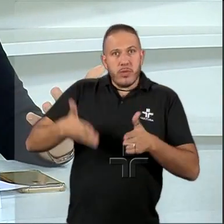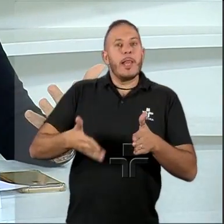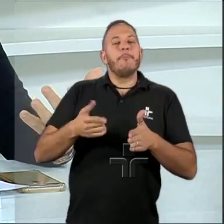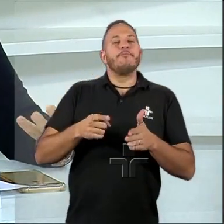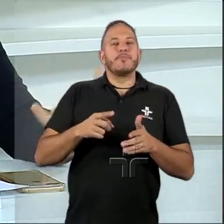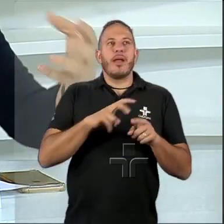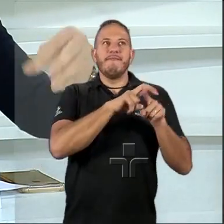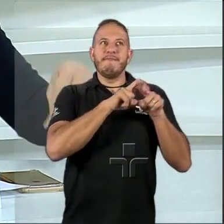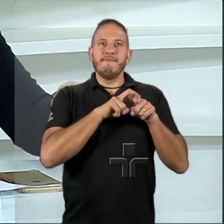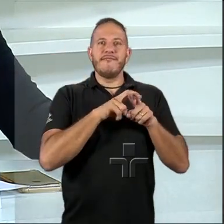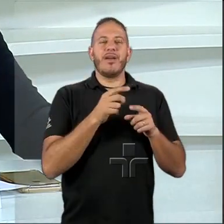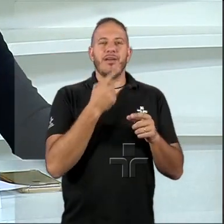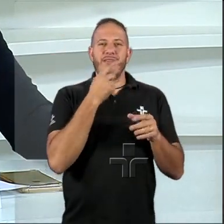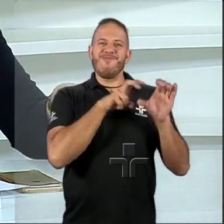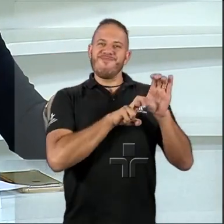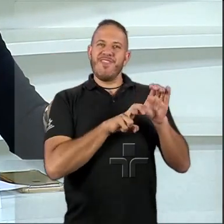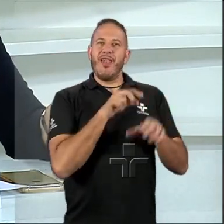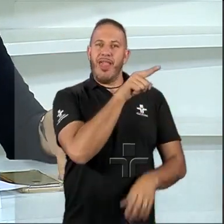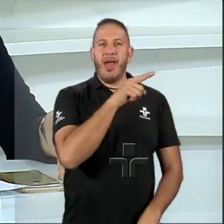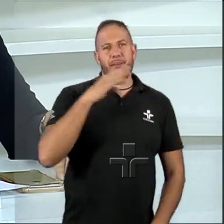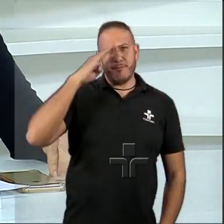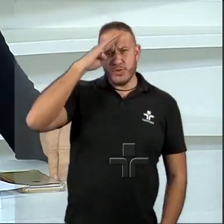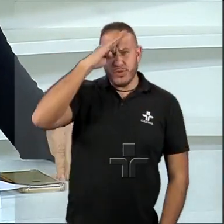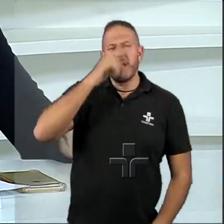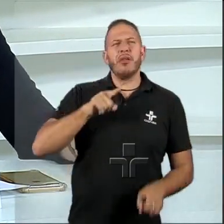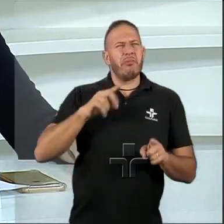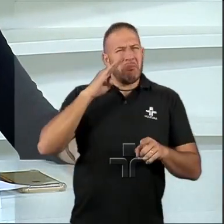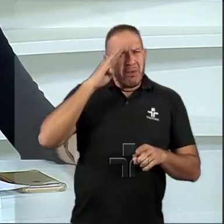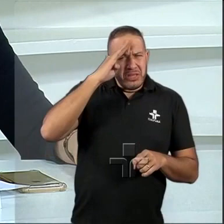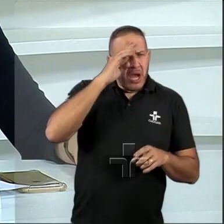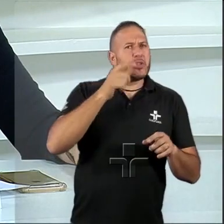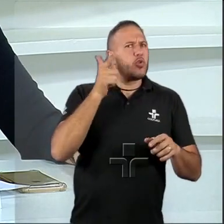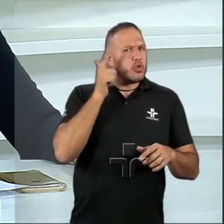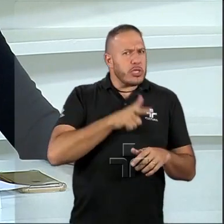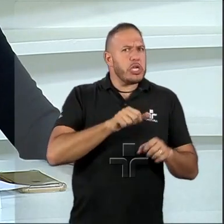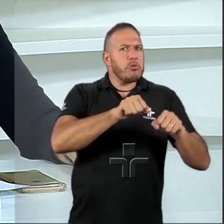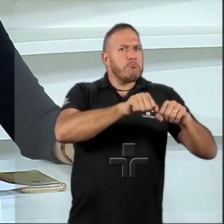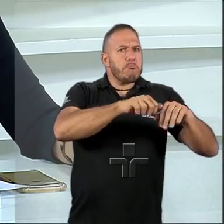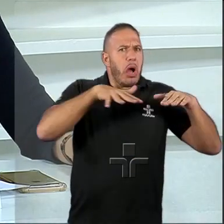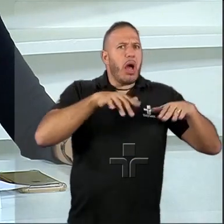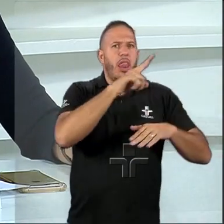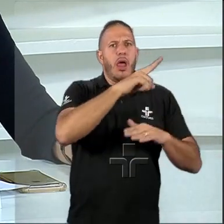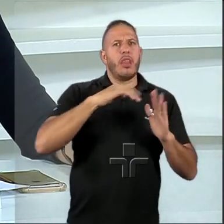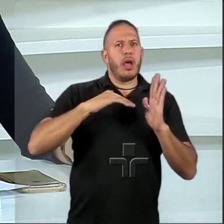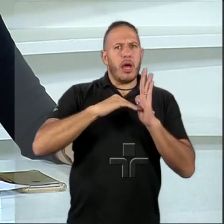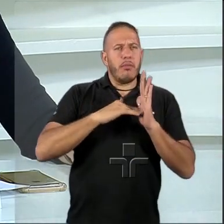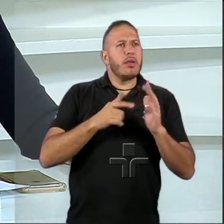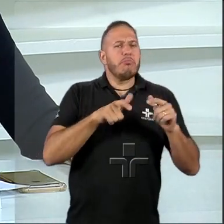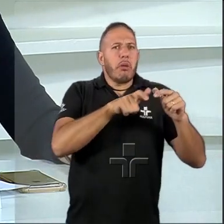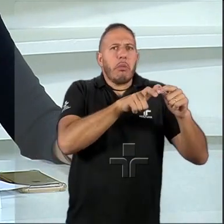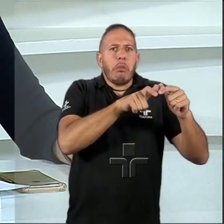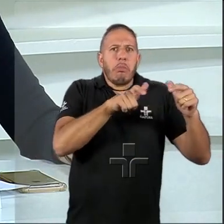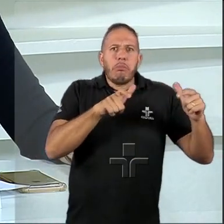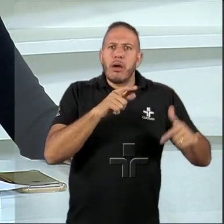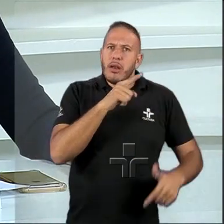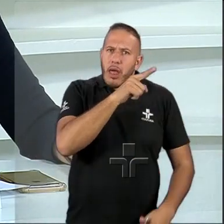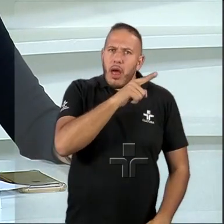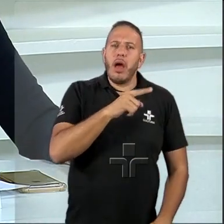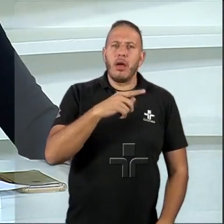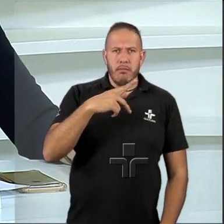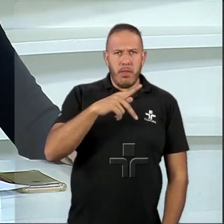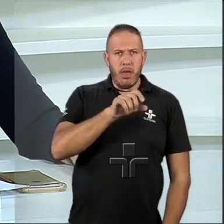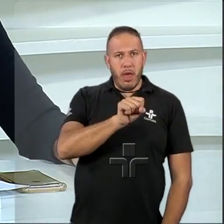do bolsonarismo. O Bolsonaro também fez uma bancada muito representativa na Câmara, né? O